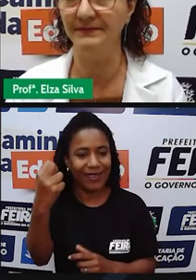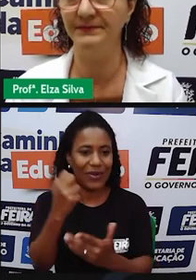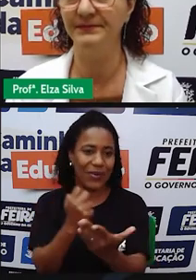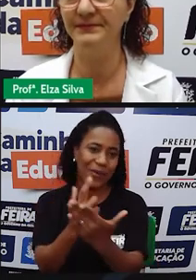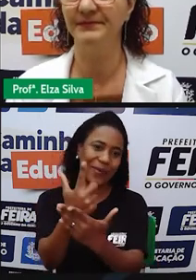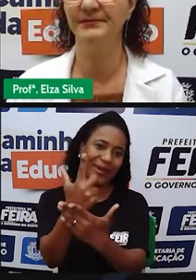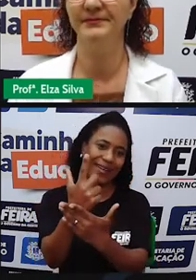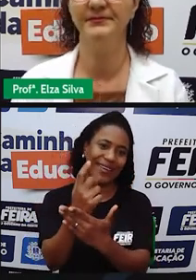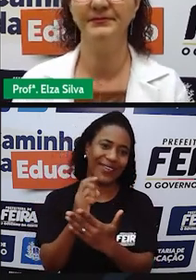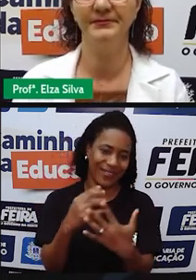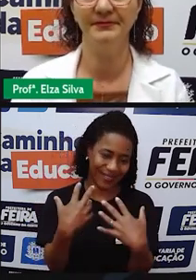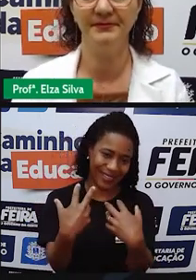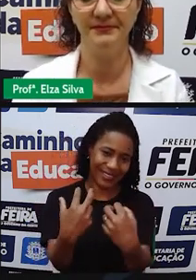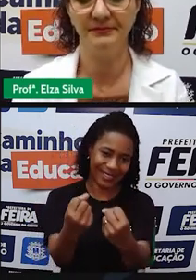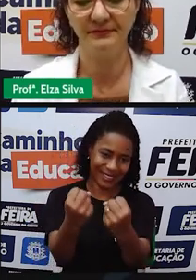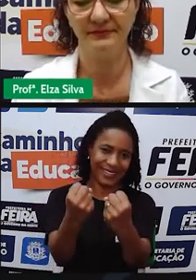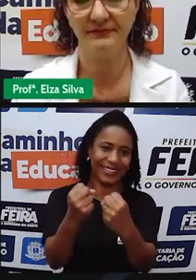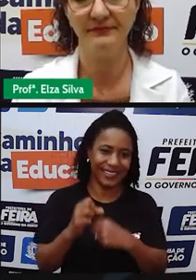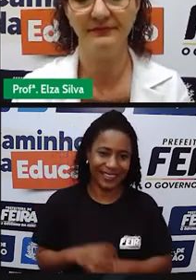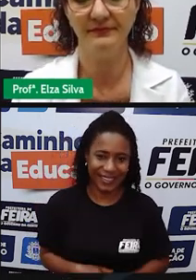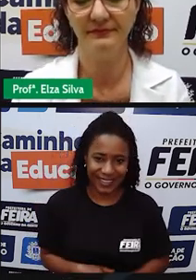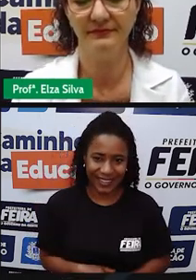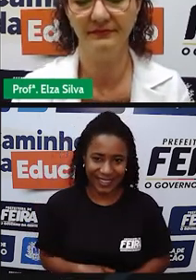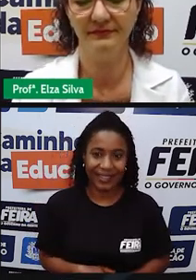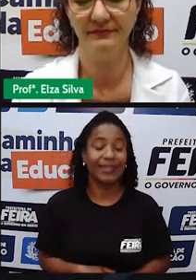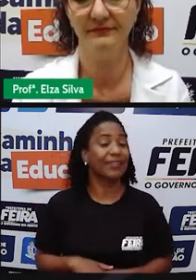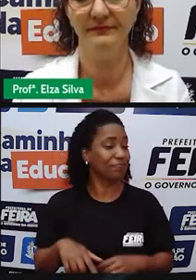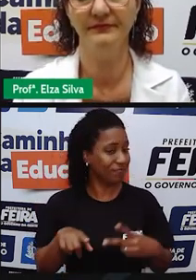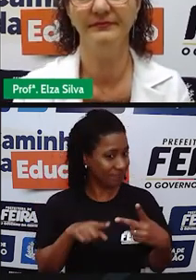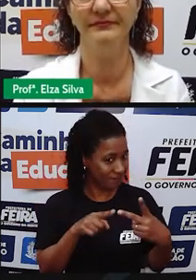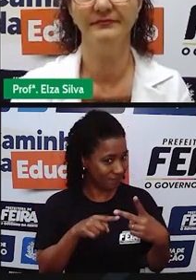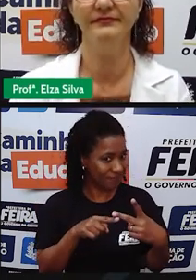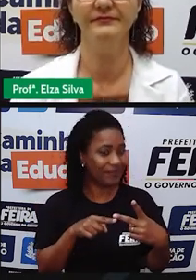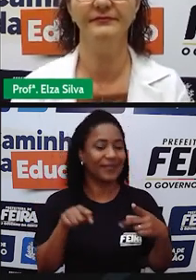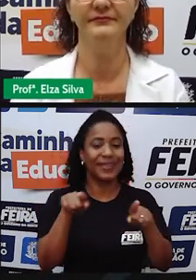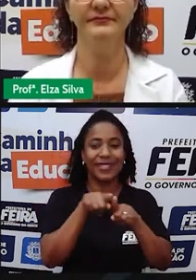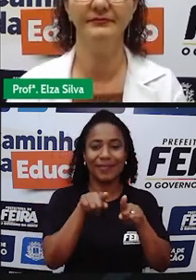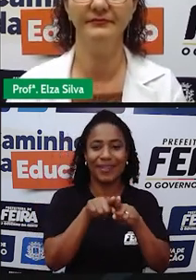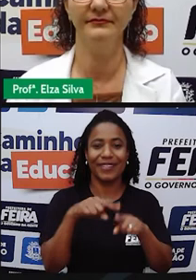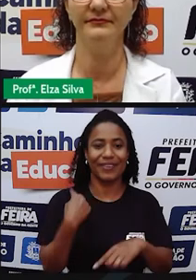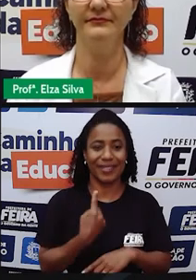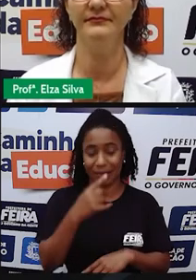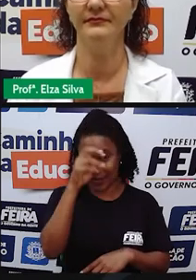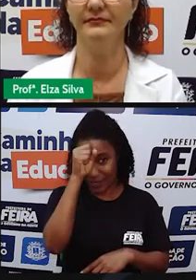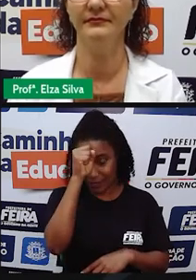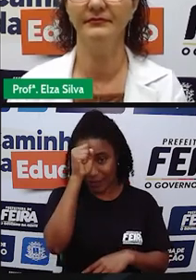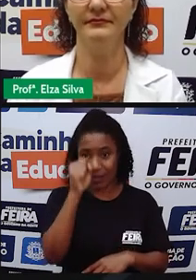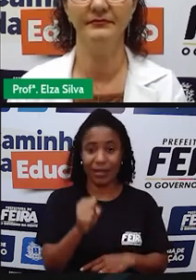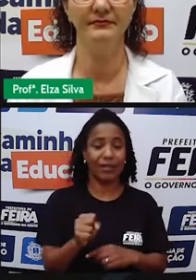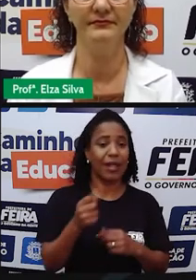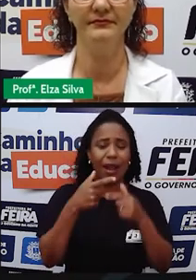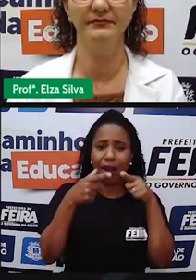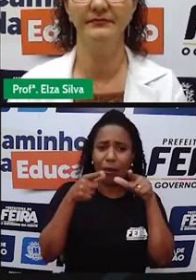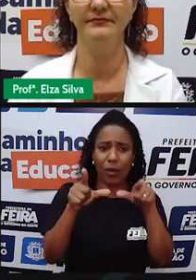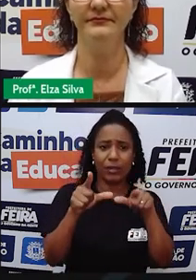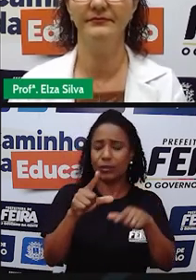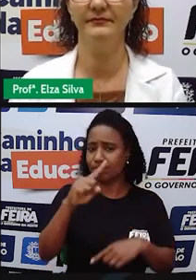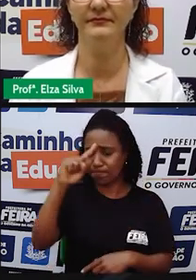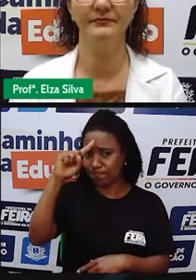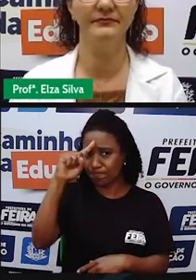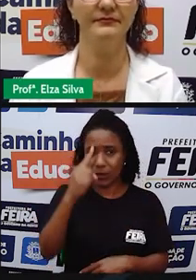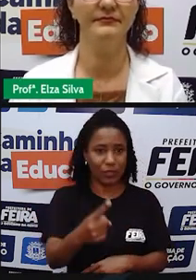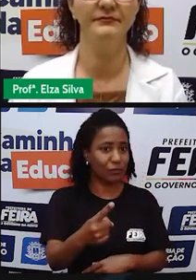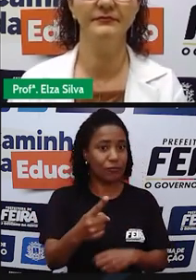ideia. Também aprendemos sobre o imperativo e que ele é uma forma